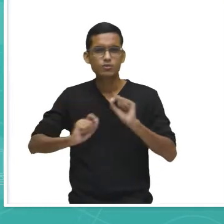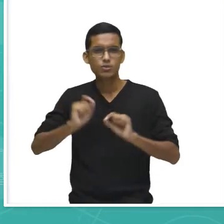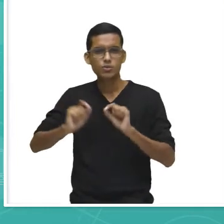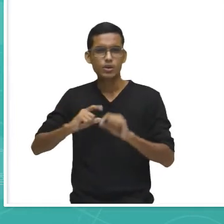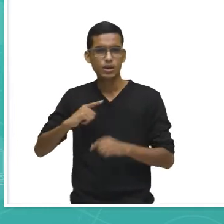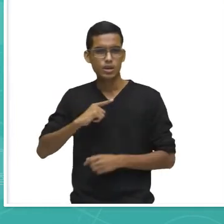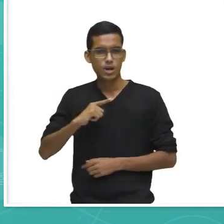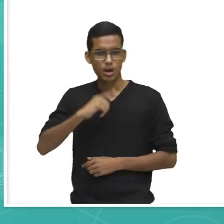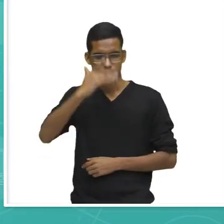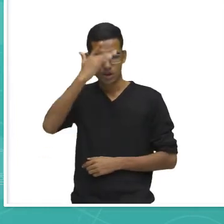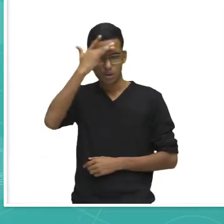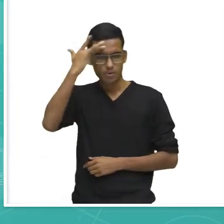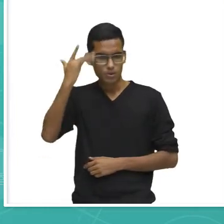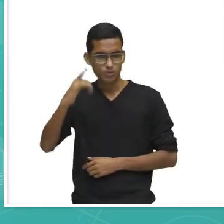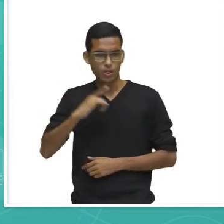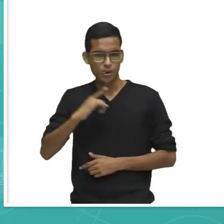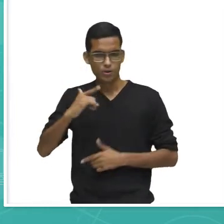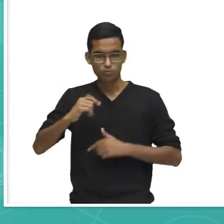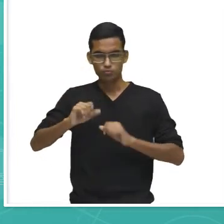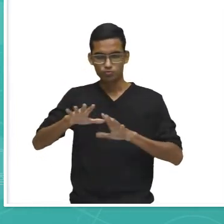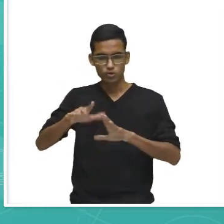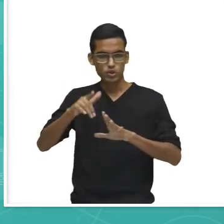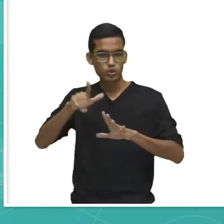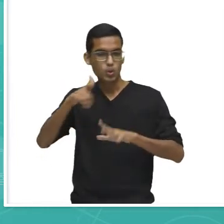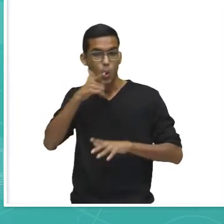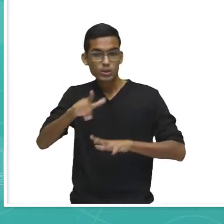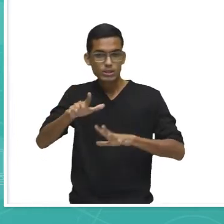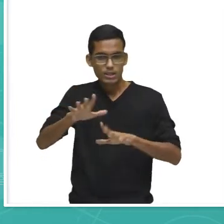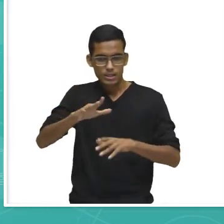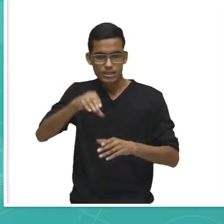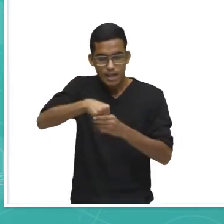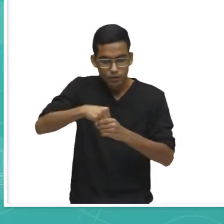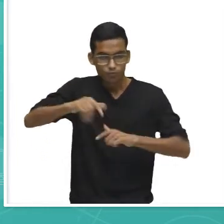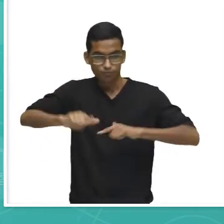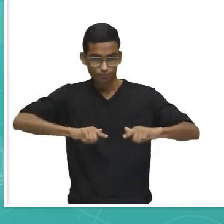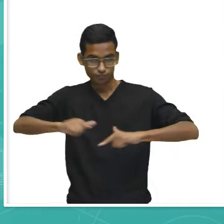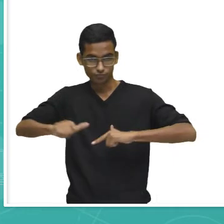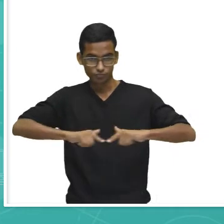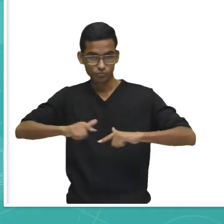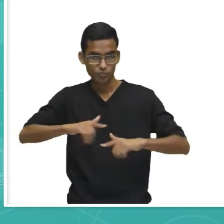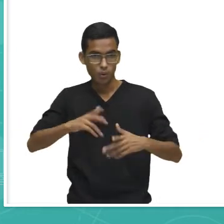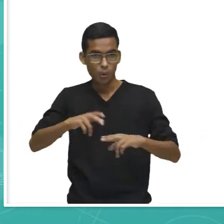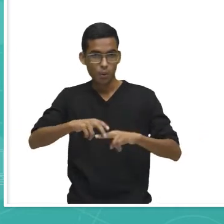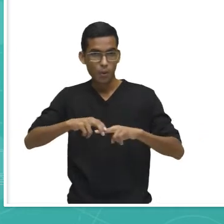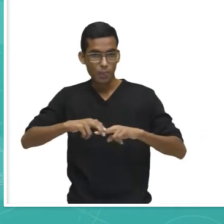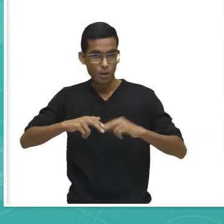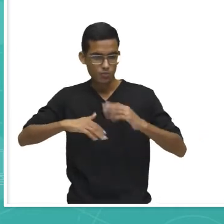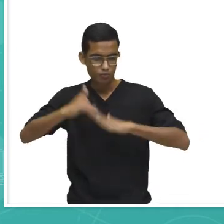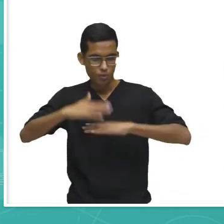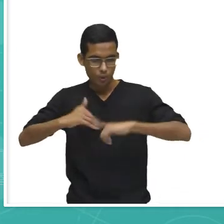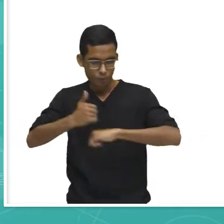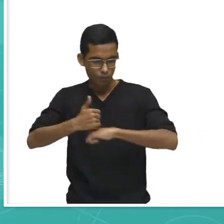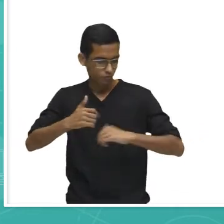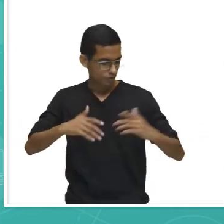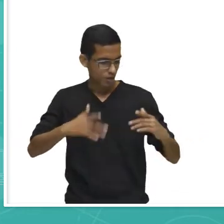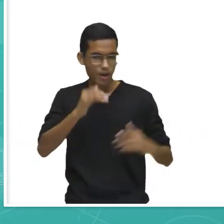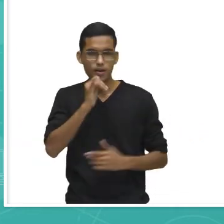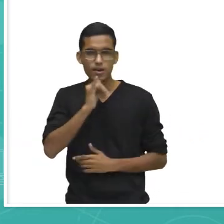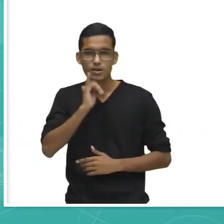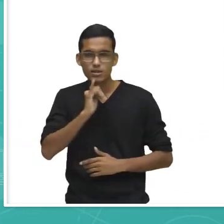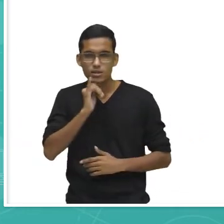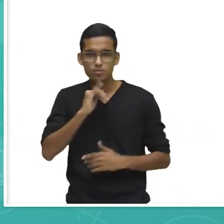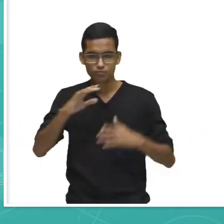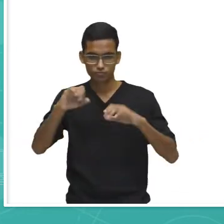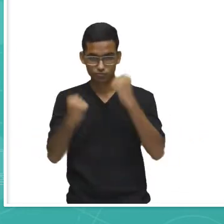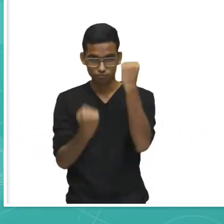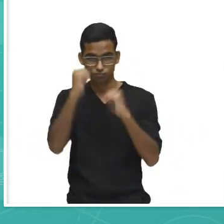produzidas, adquiridas ou desencadeadas pelo exercício da atividade ou em função